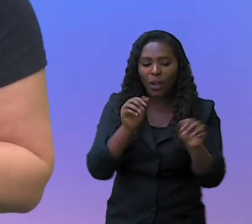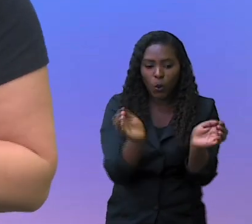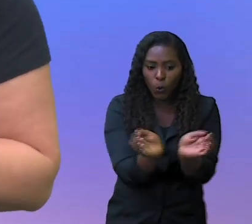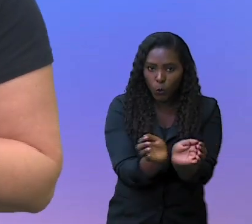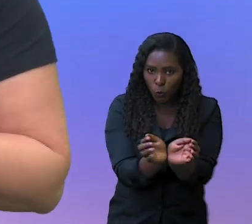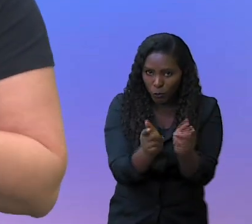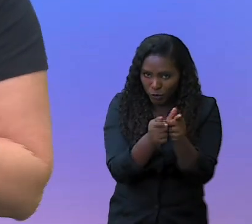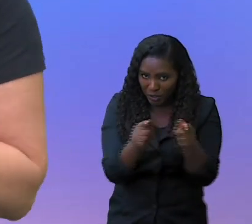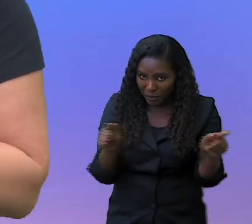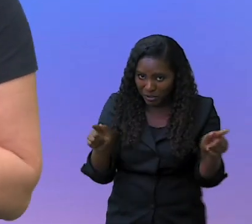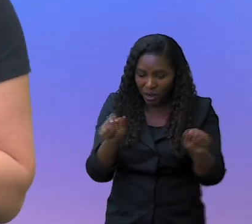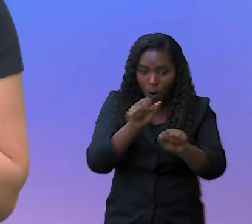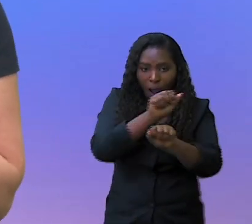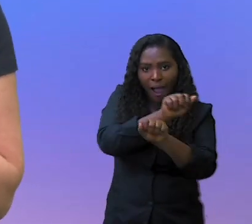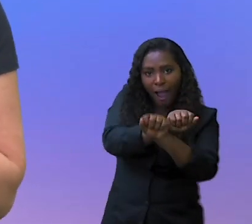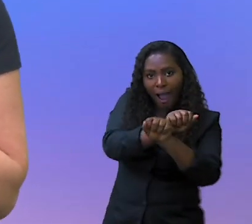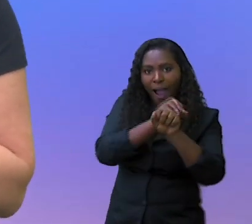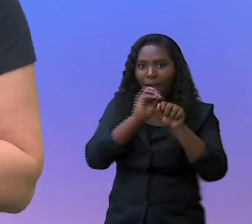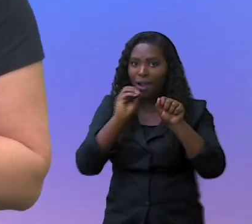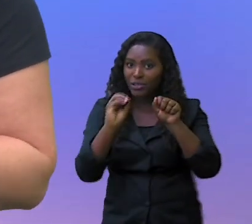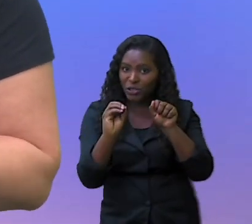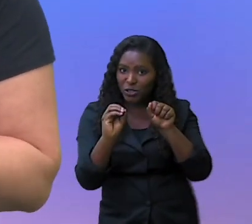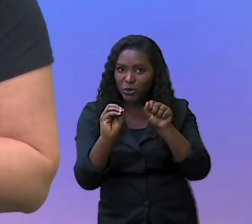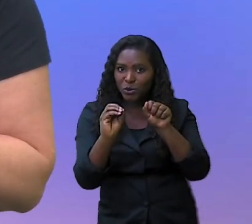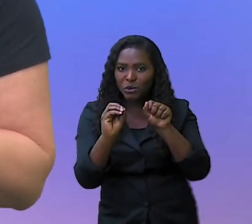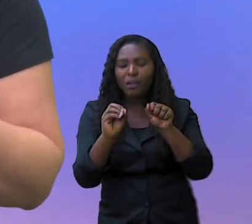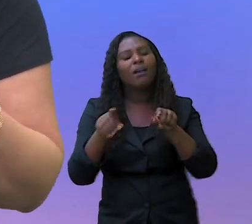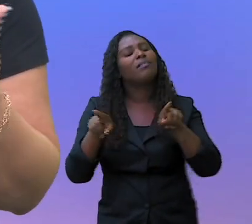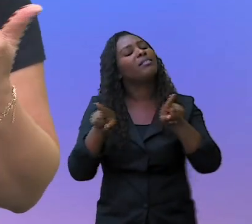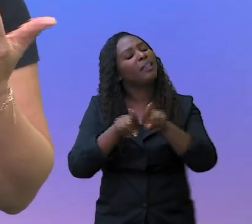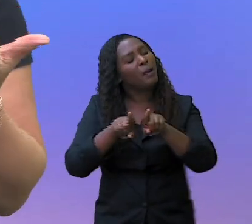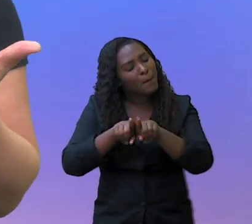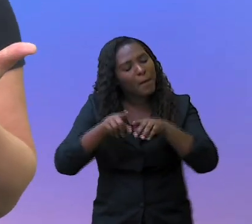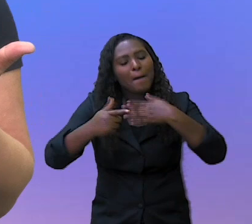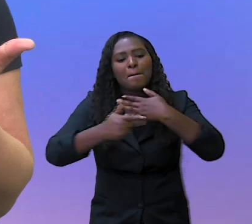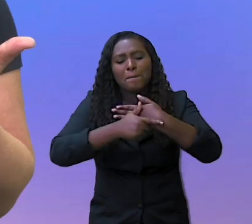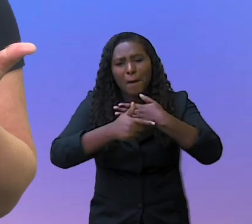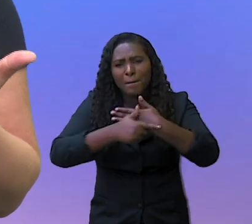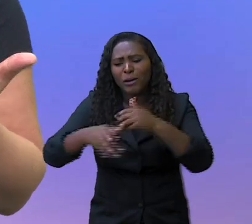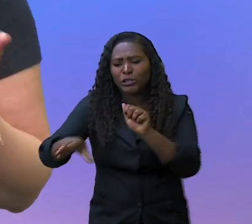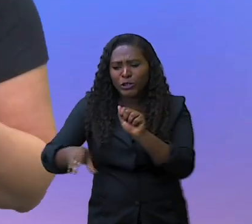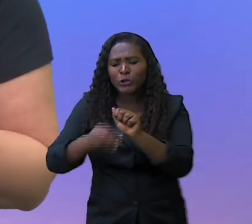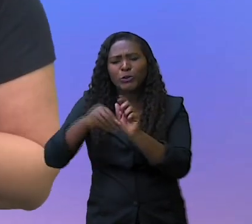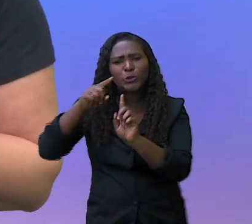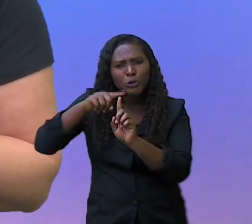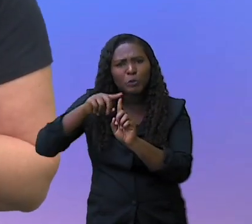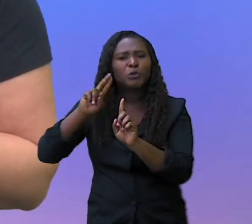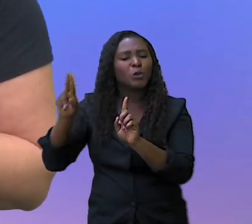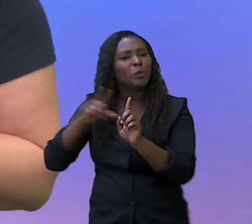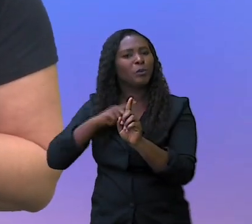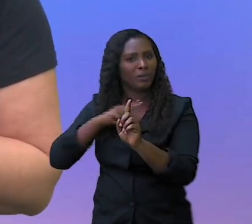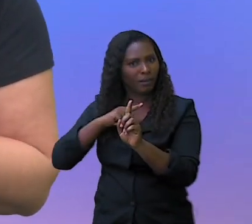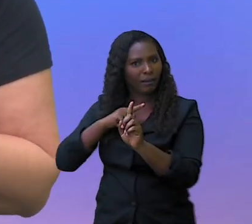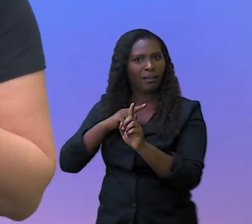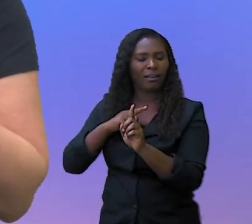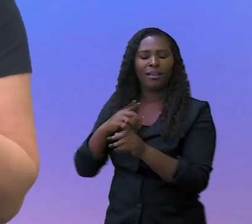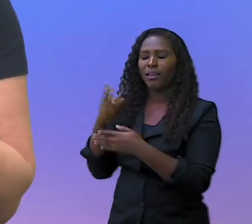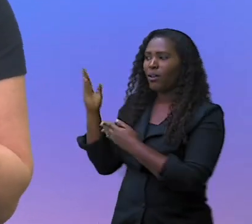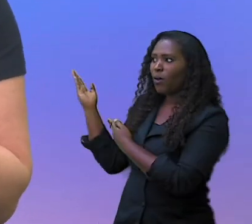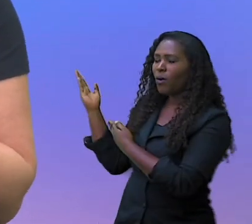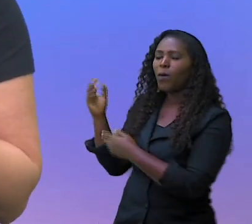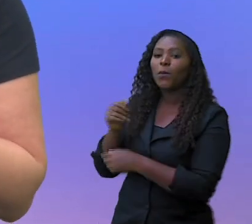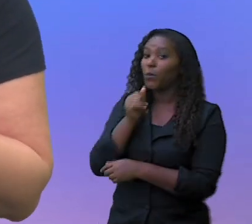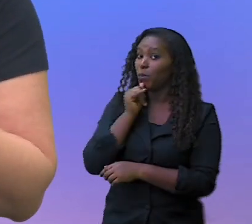muita frequência. Percebam então os exemplos. O aluno passou no teste. O